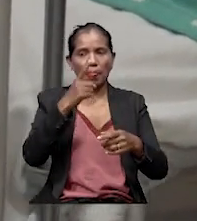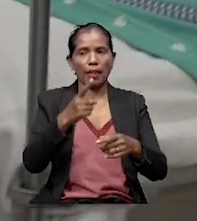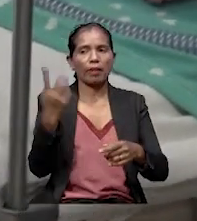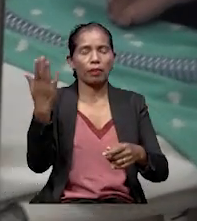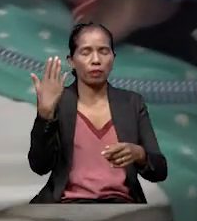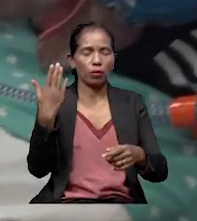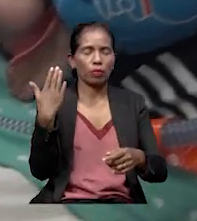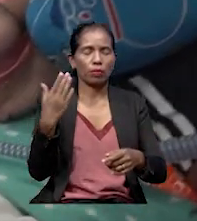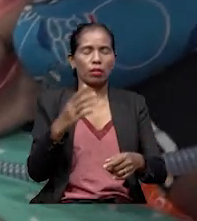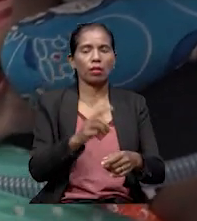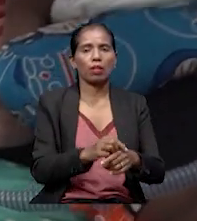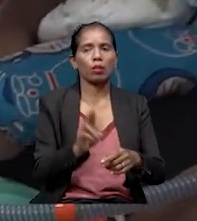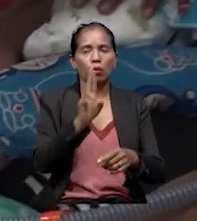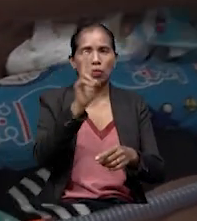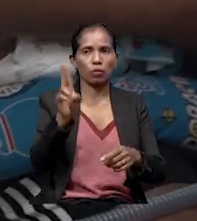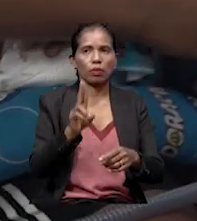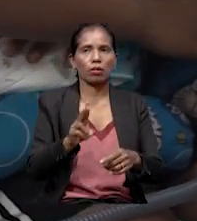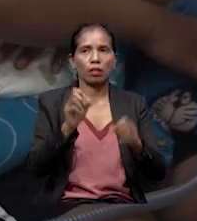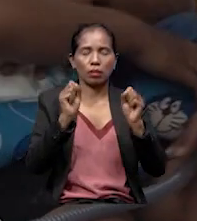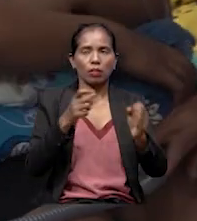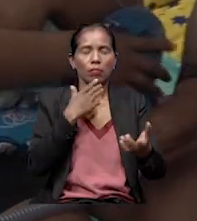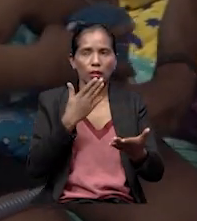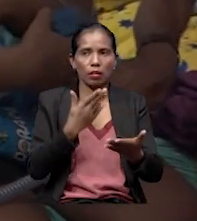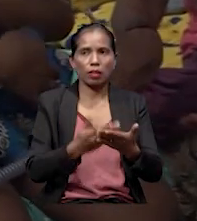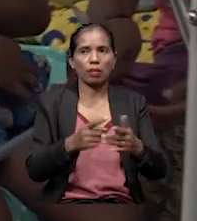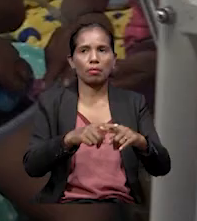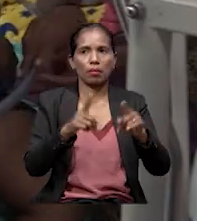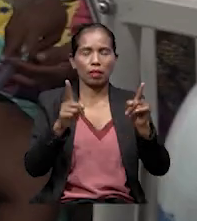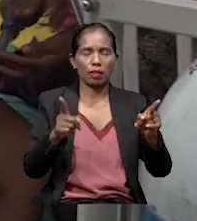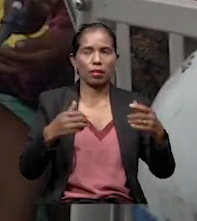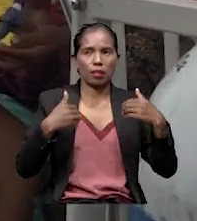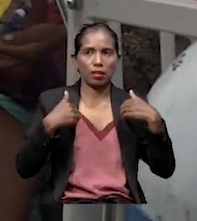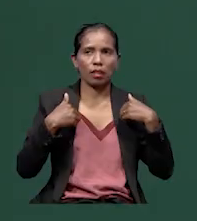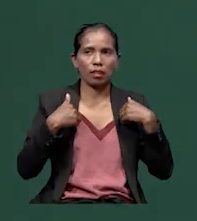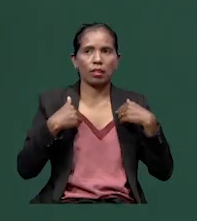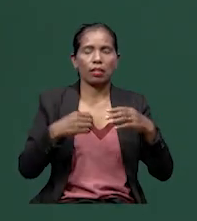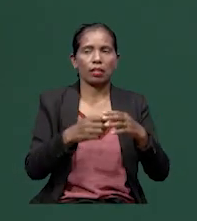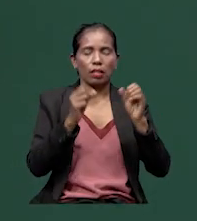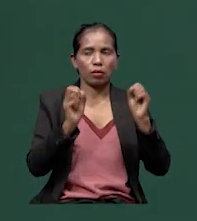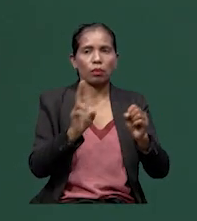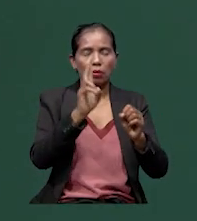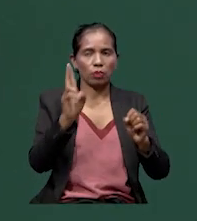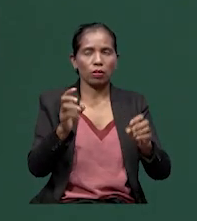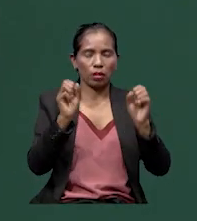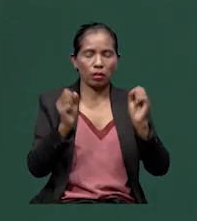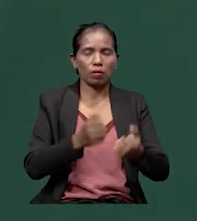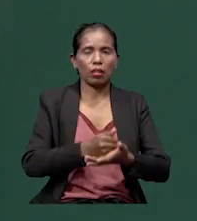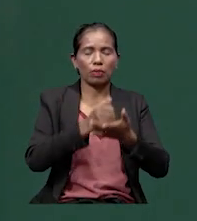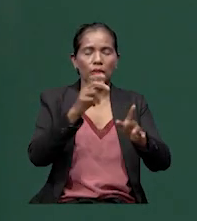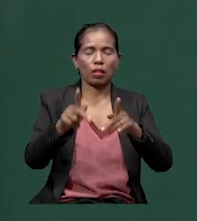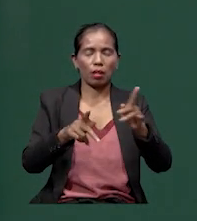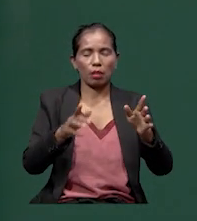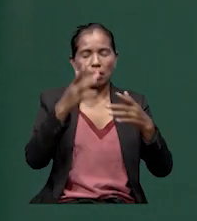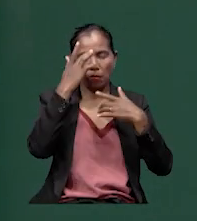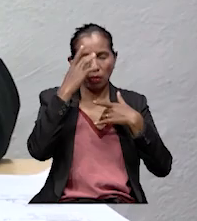o médico Cira usa oxigênio não é normal, mas o médico Cira e criativo usa meios e dané, onde tudo paciente ou